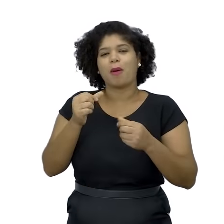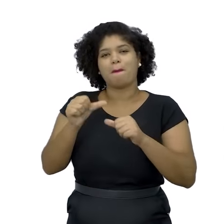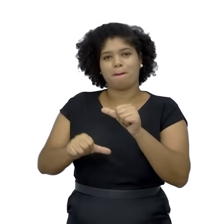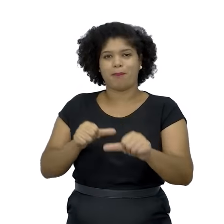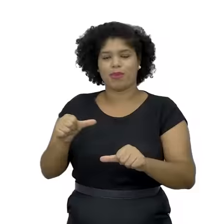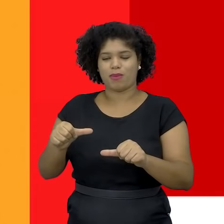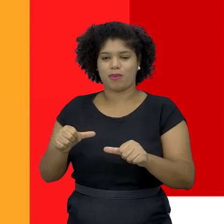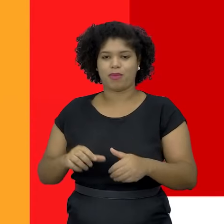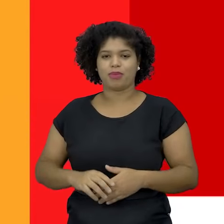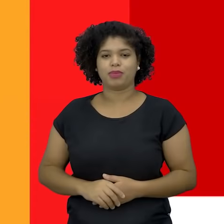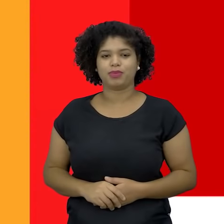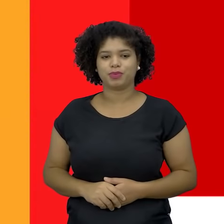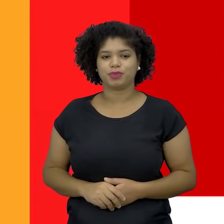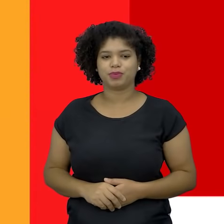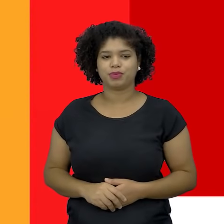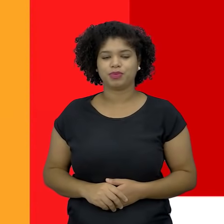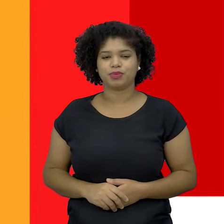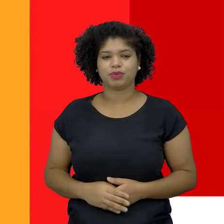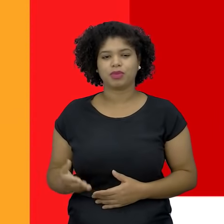Seguindo.